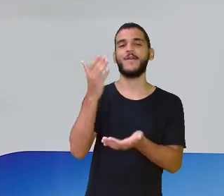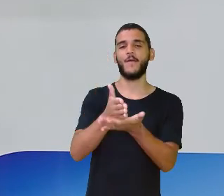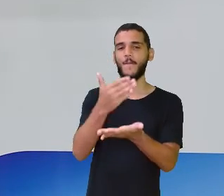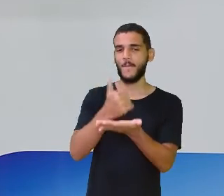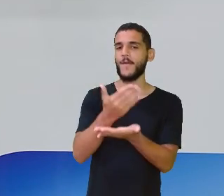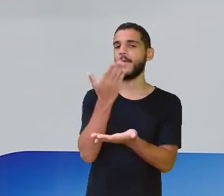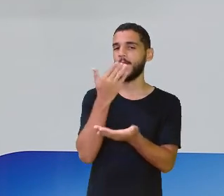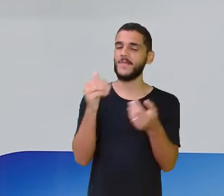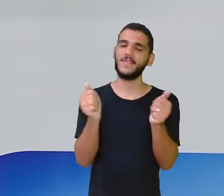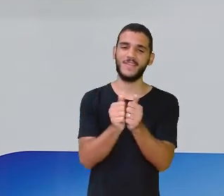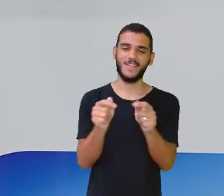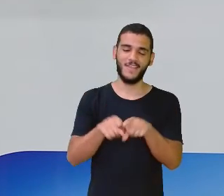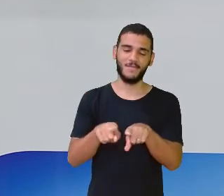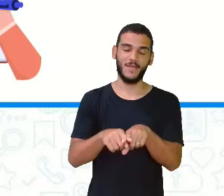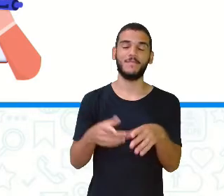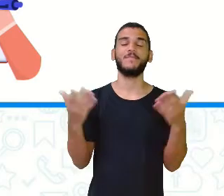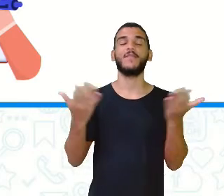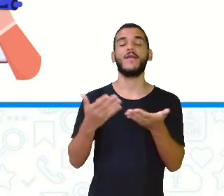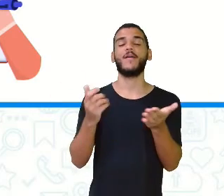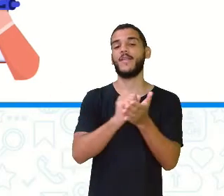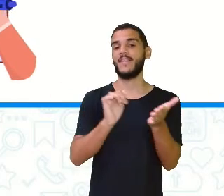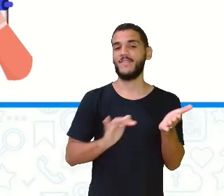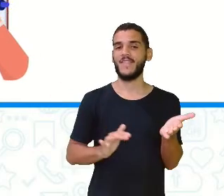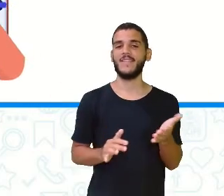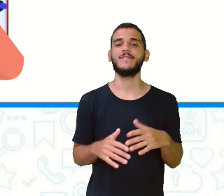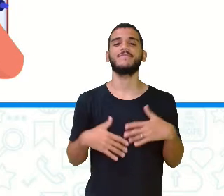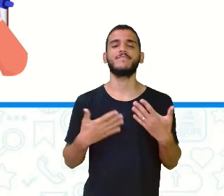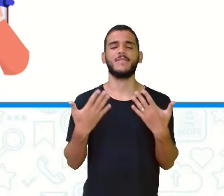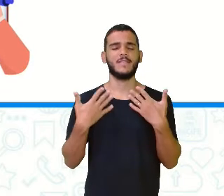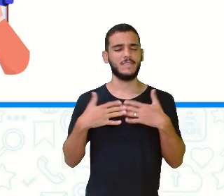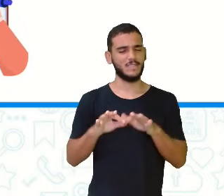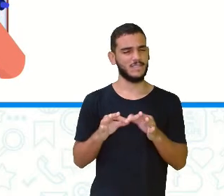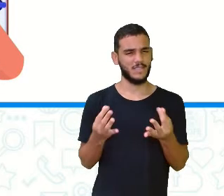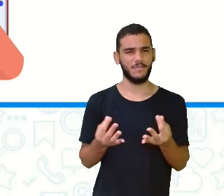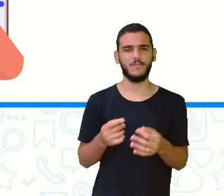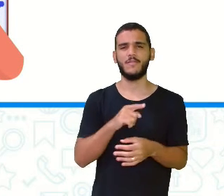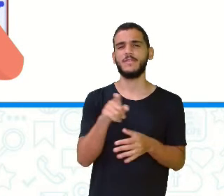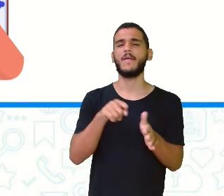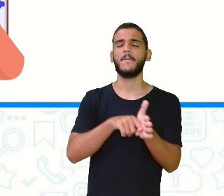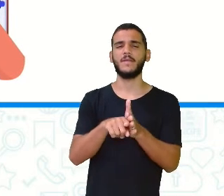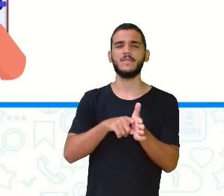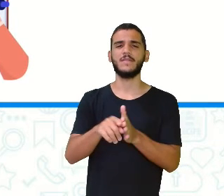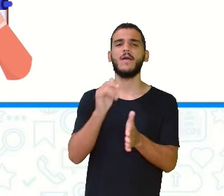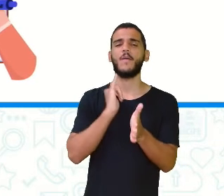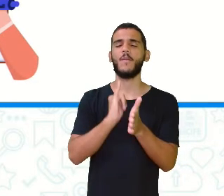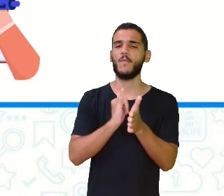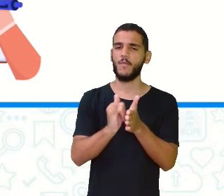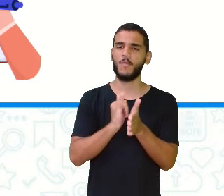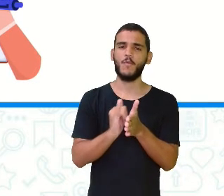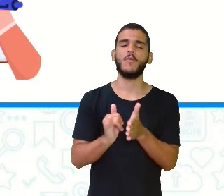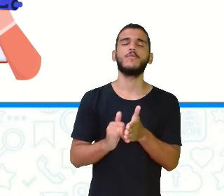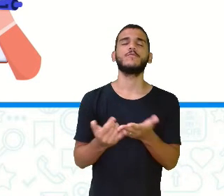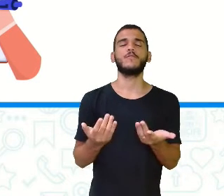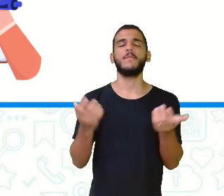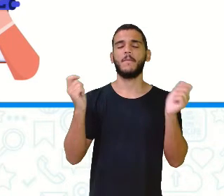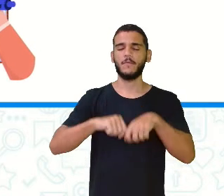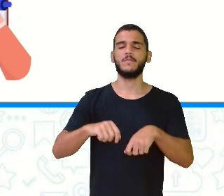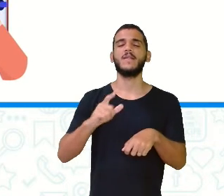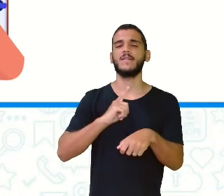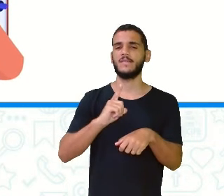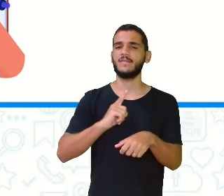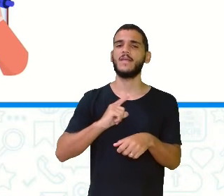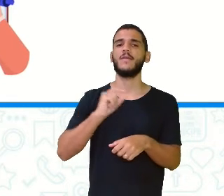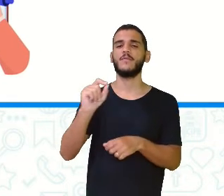tua imaginação. Hora da atividade, bem tranquilinha. Você vai pesquisar um conto tradicional, pode ser na árvore de livros,